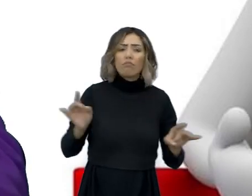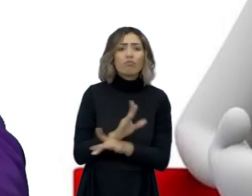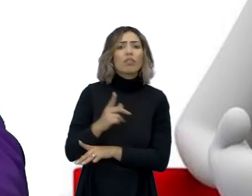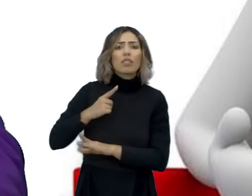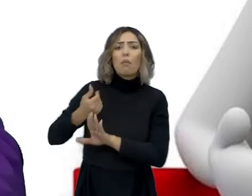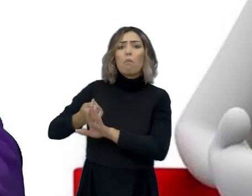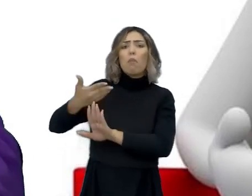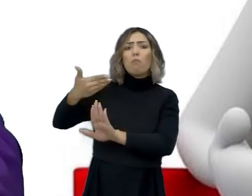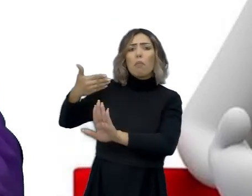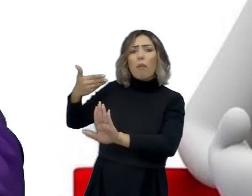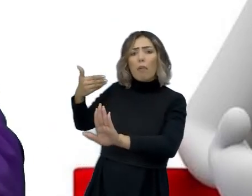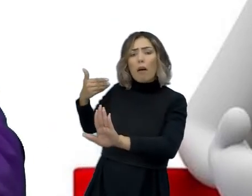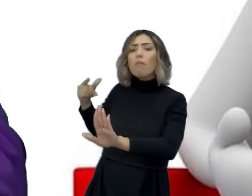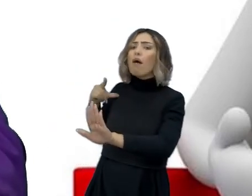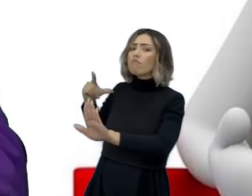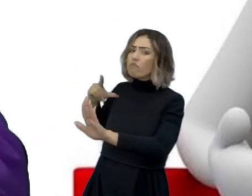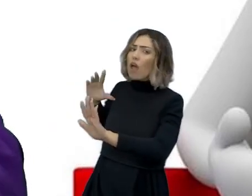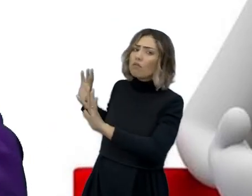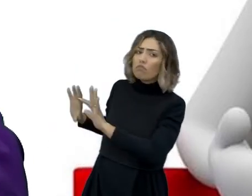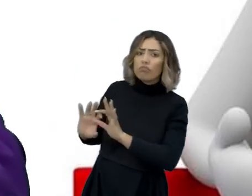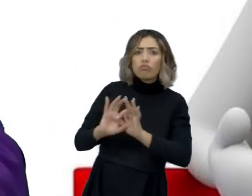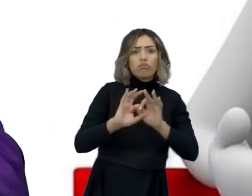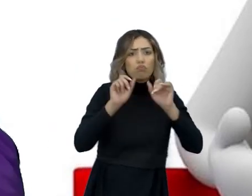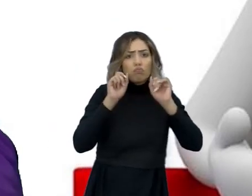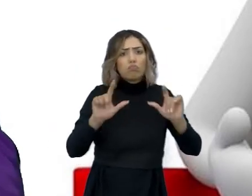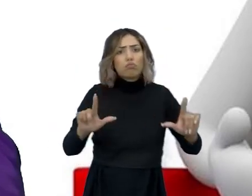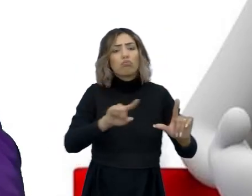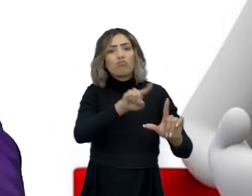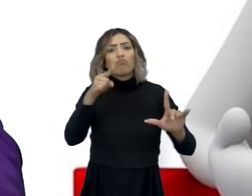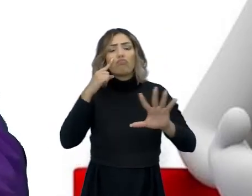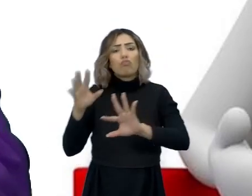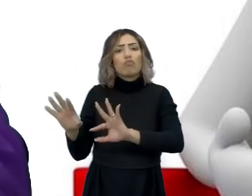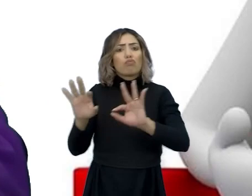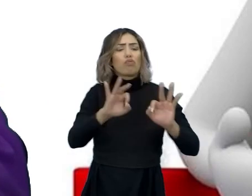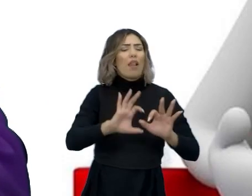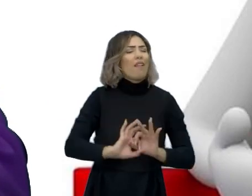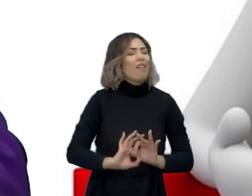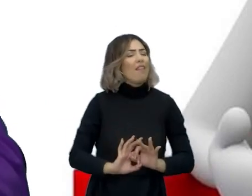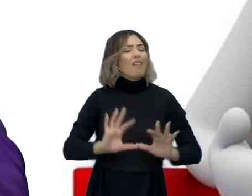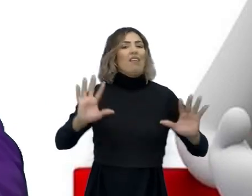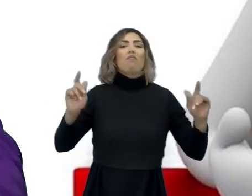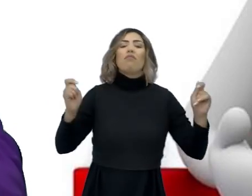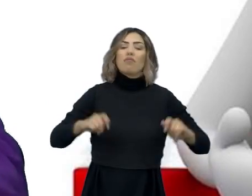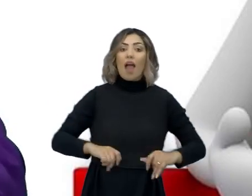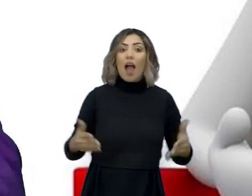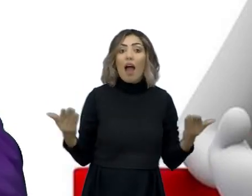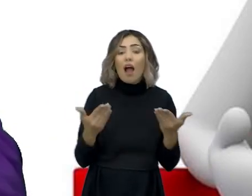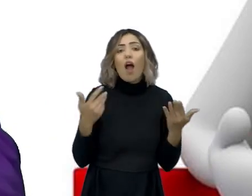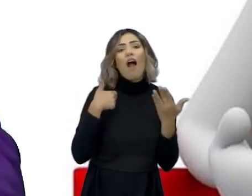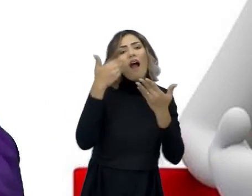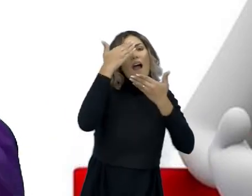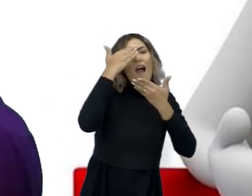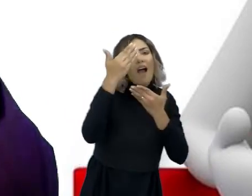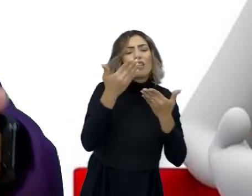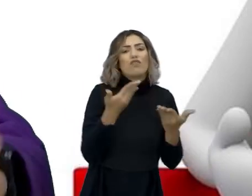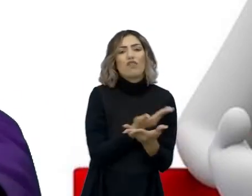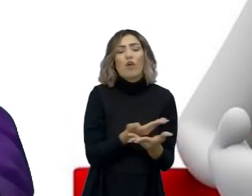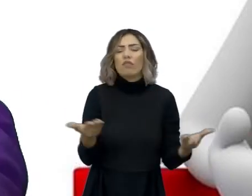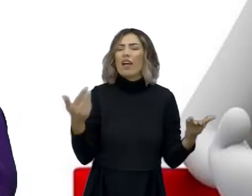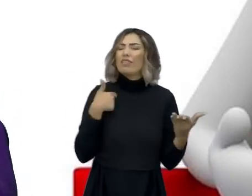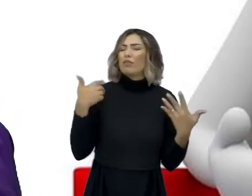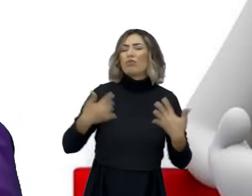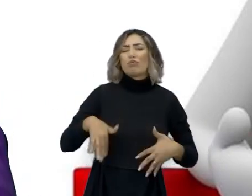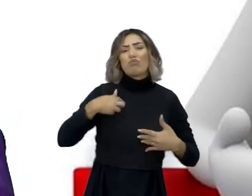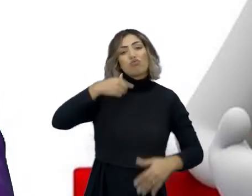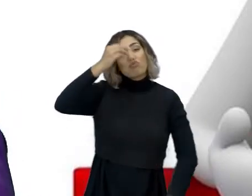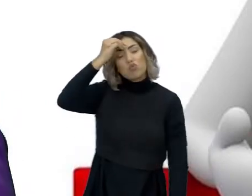aprofundamentos, todos os componentes com essa classe de professores legais que a gente tem aqui. Eu quero agradecer muito vocês, eu aprendi demais,